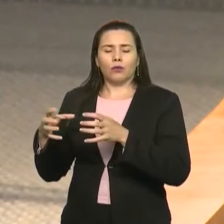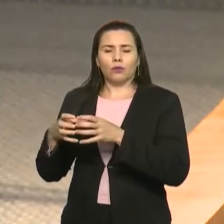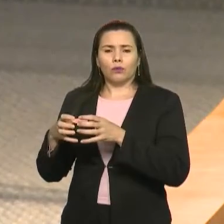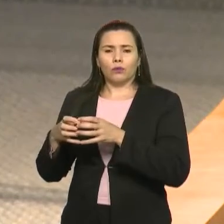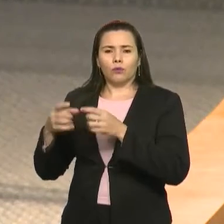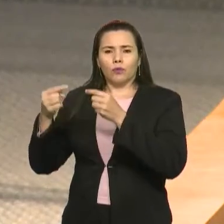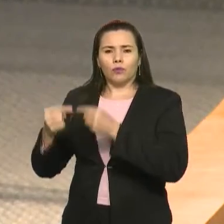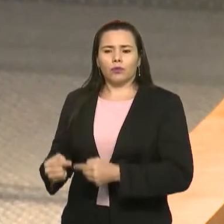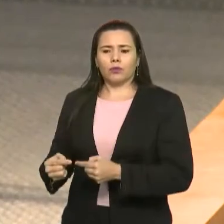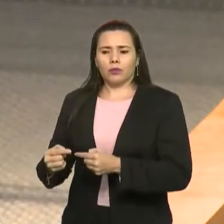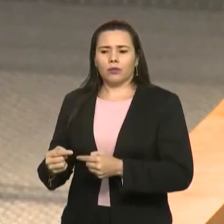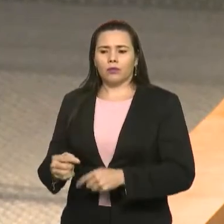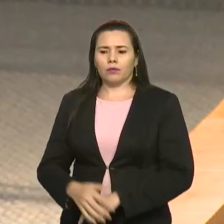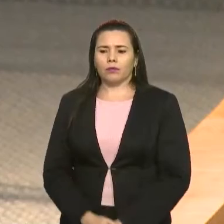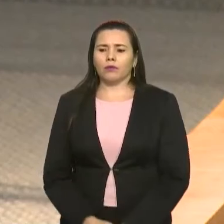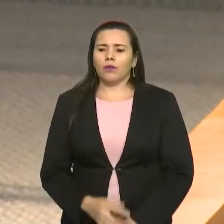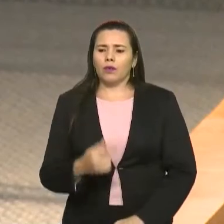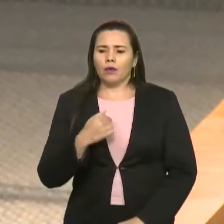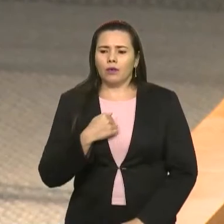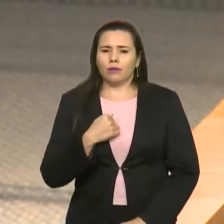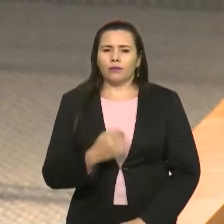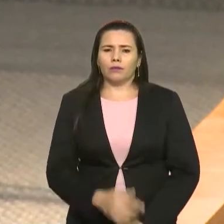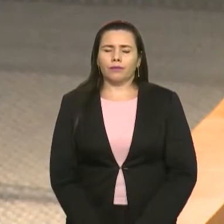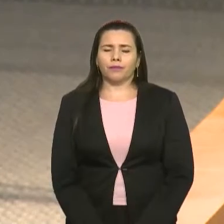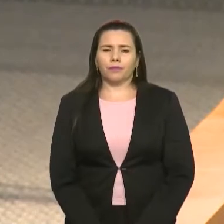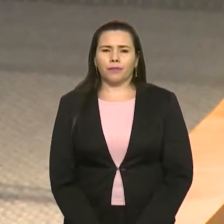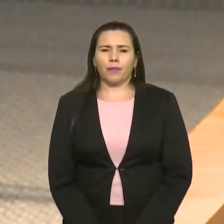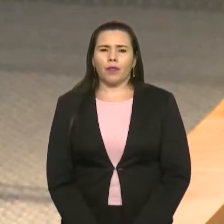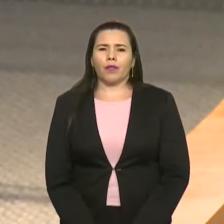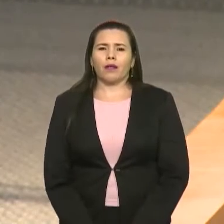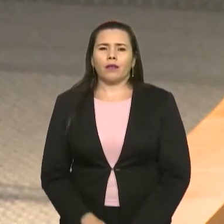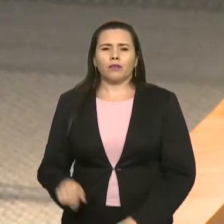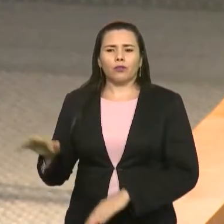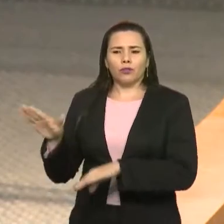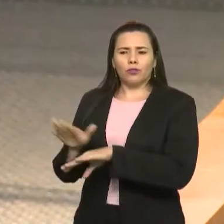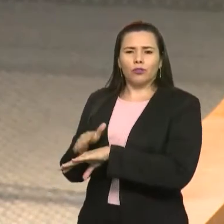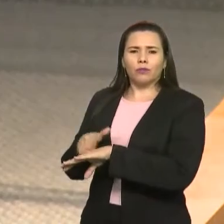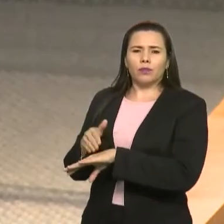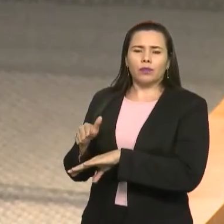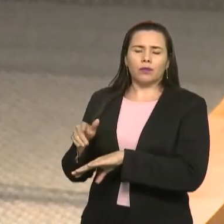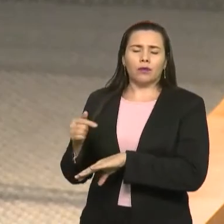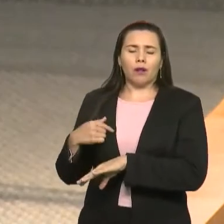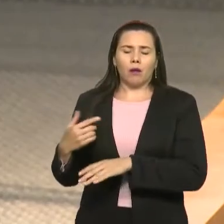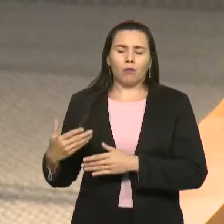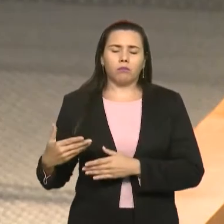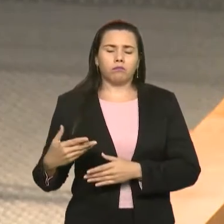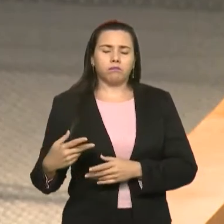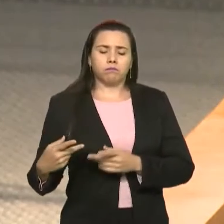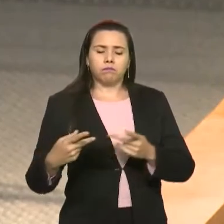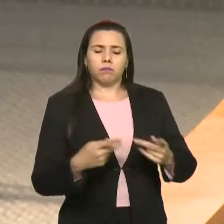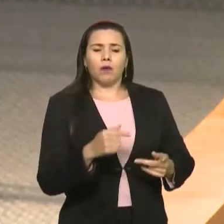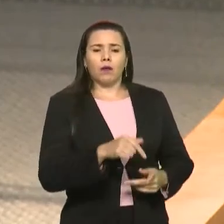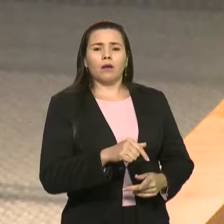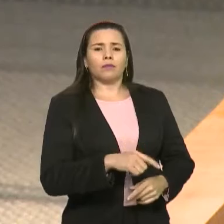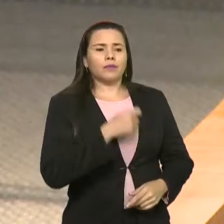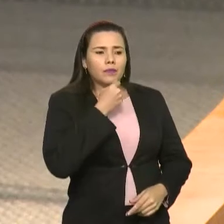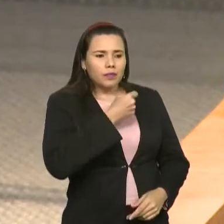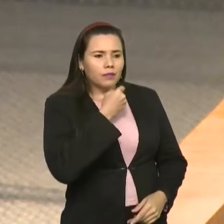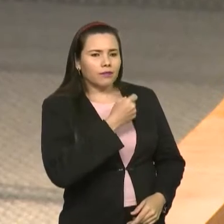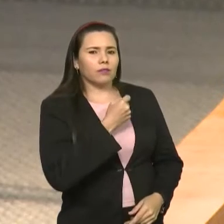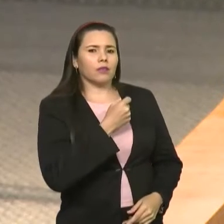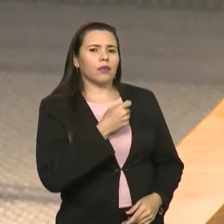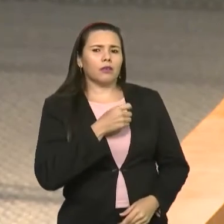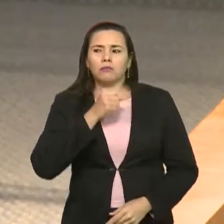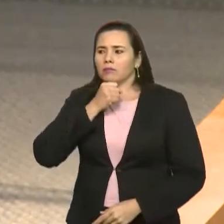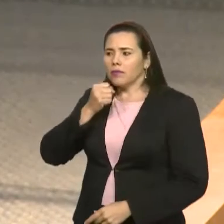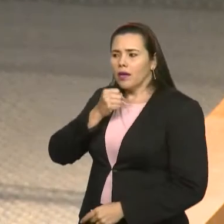a expectativa de no dia seguinte eu ser a primeira página de jornal, e quantas vezes não fui? Quantas vezes não lutei, passei a